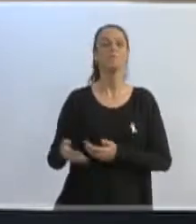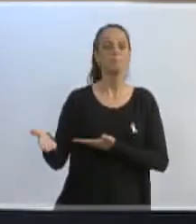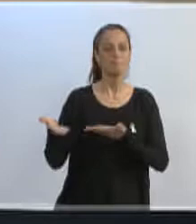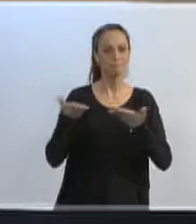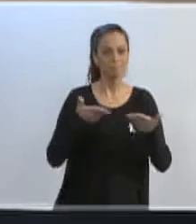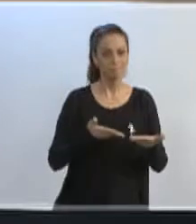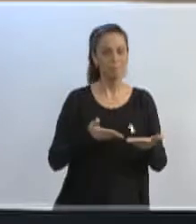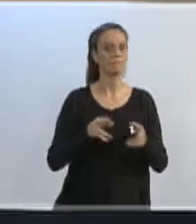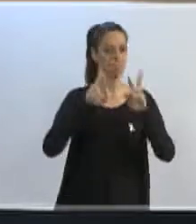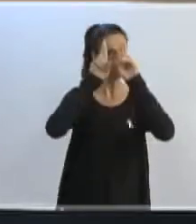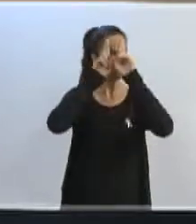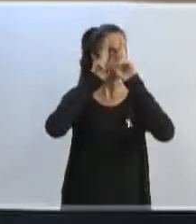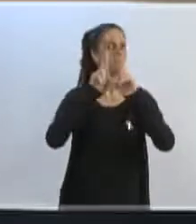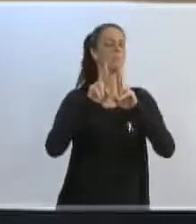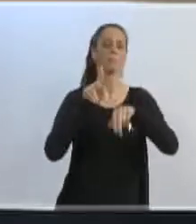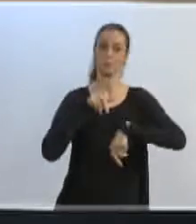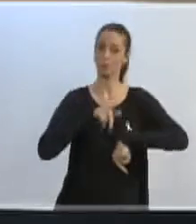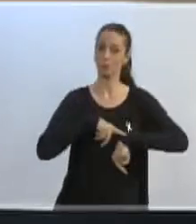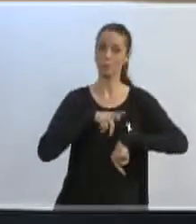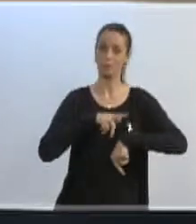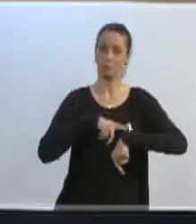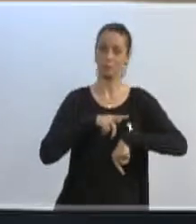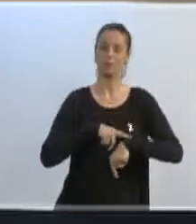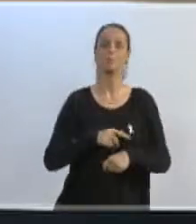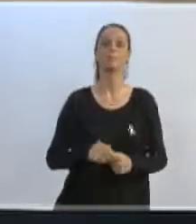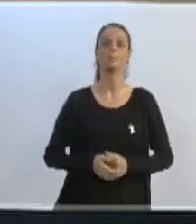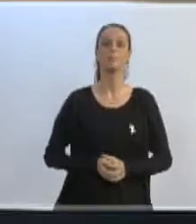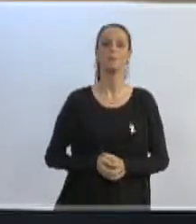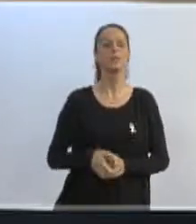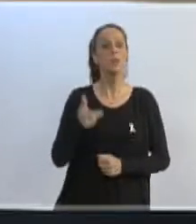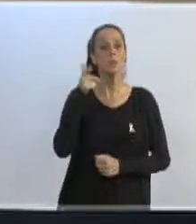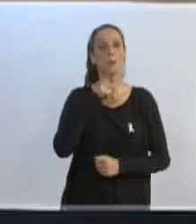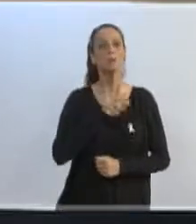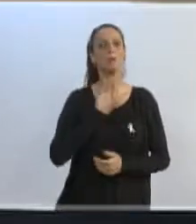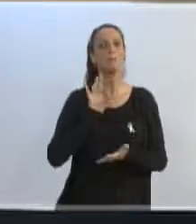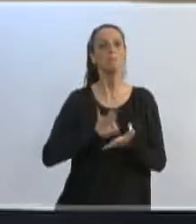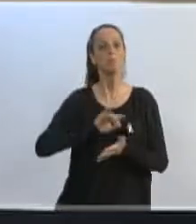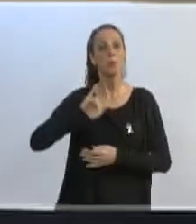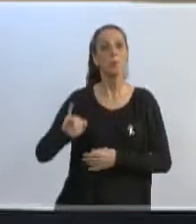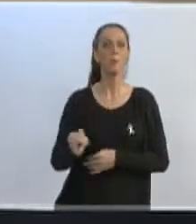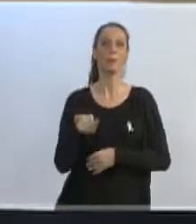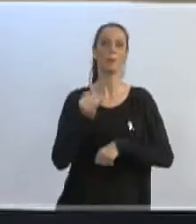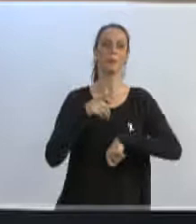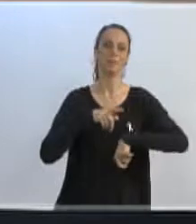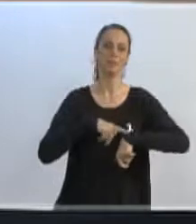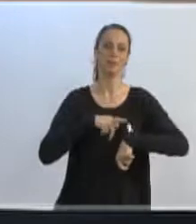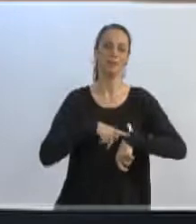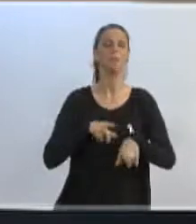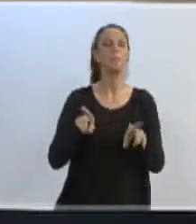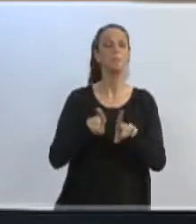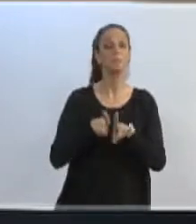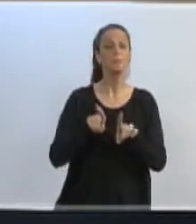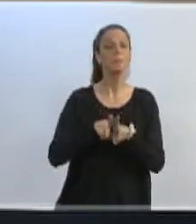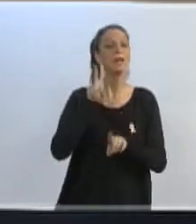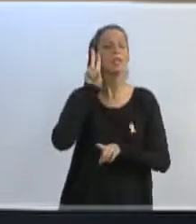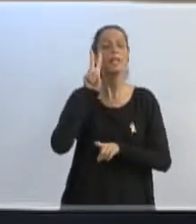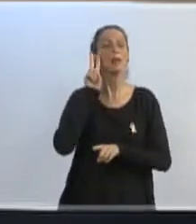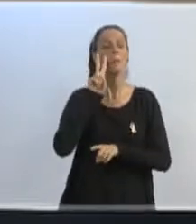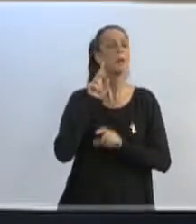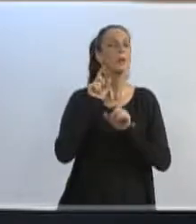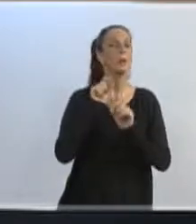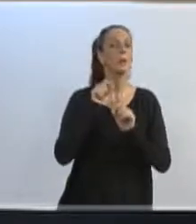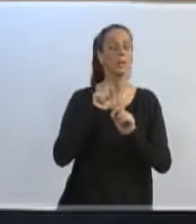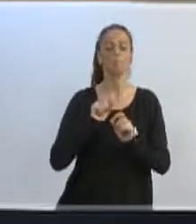convidado seja respeitado, a fim de fazermos um melhor uso desse momento. Lembrando que o tempo pode ser visualizado